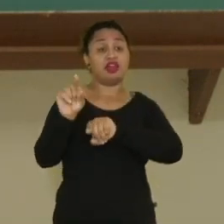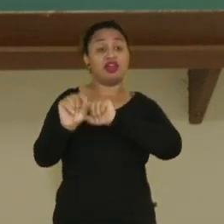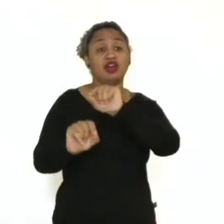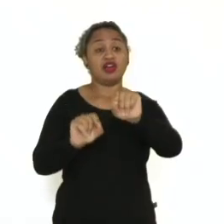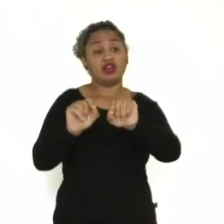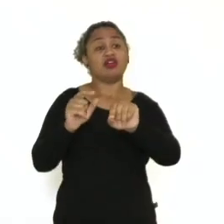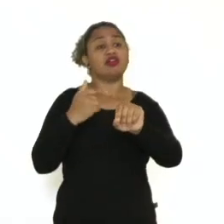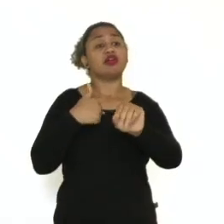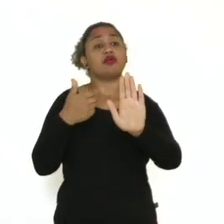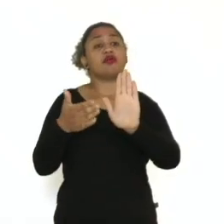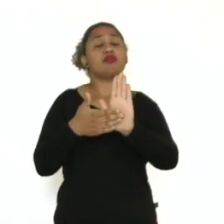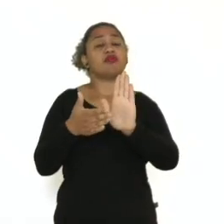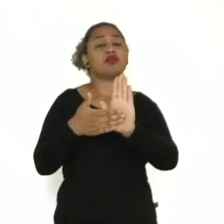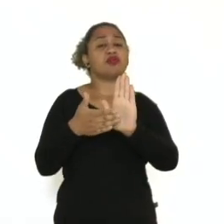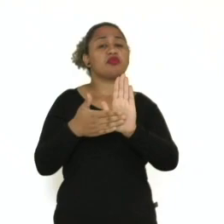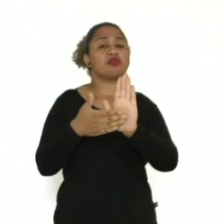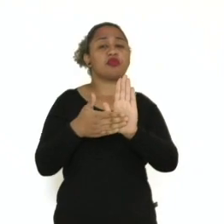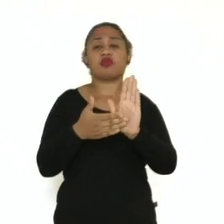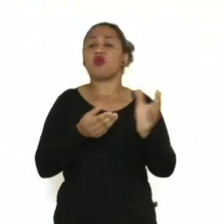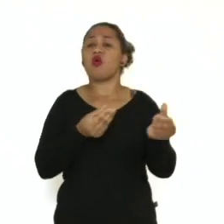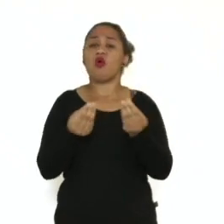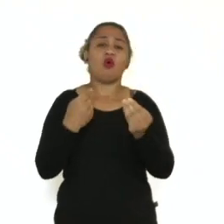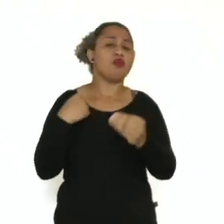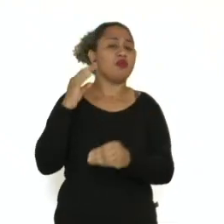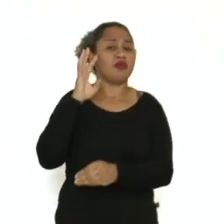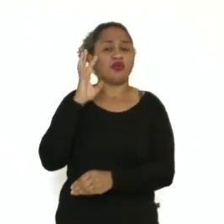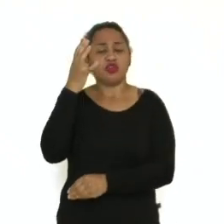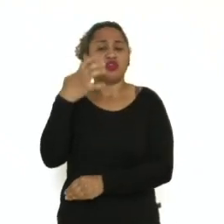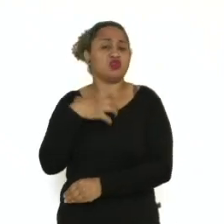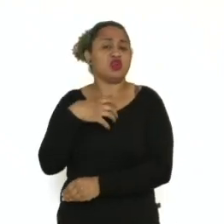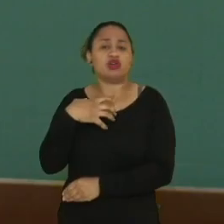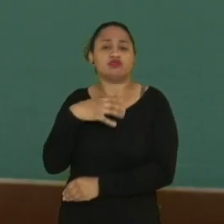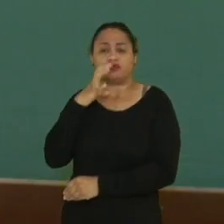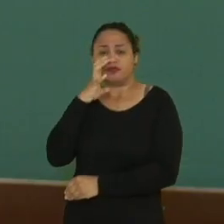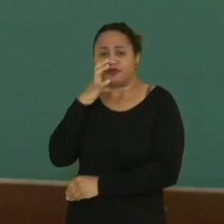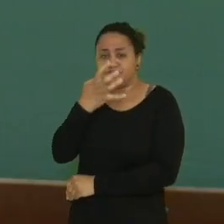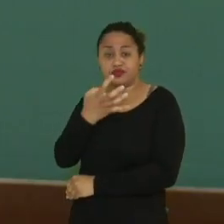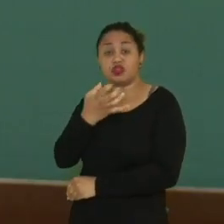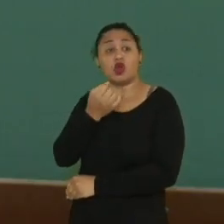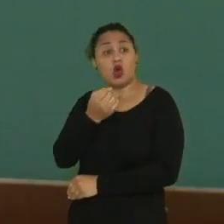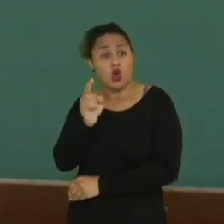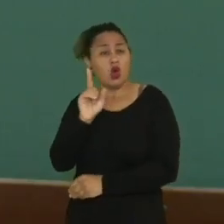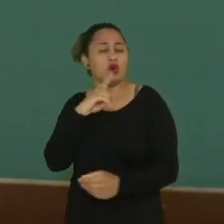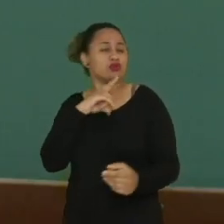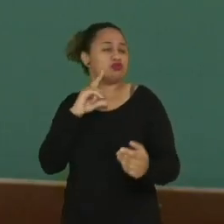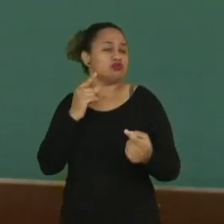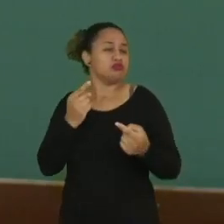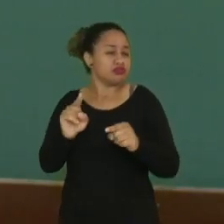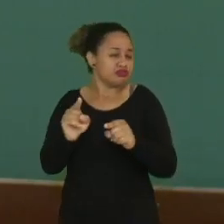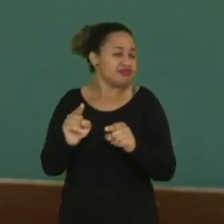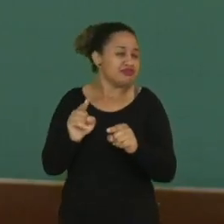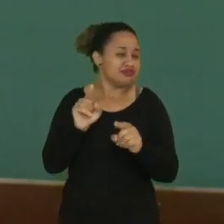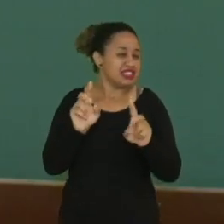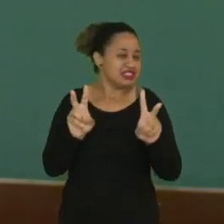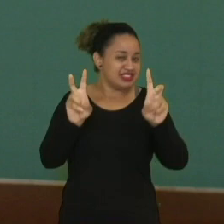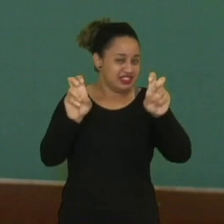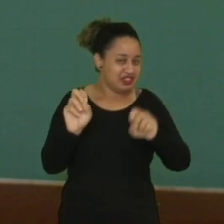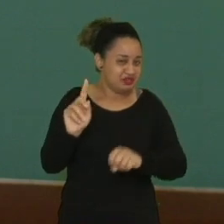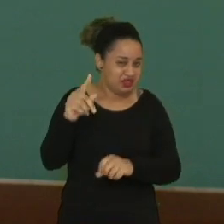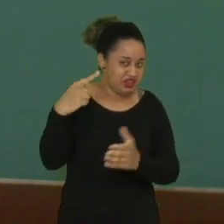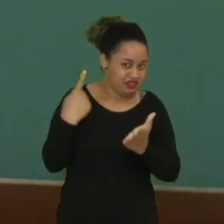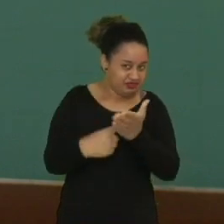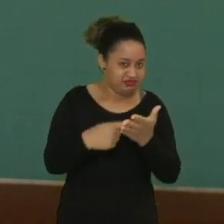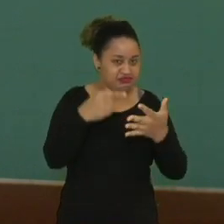vai propor um desfecho crítico ou propositivo para o assunto. Combinado?